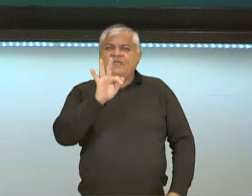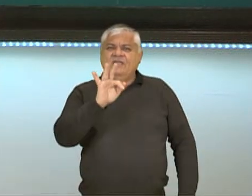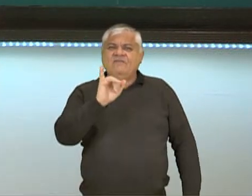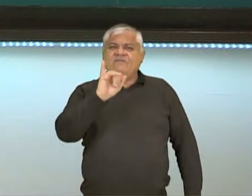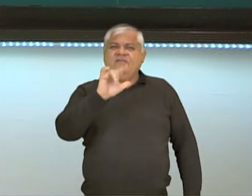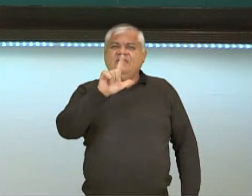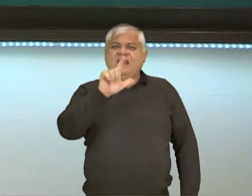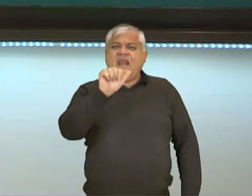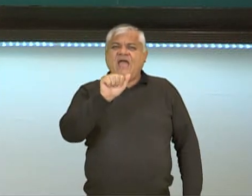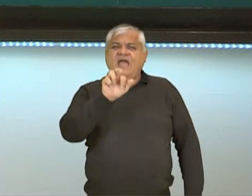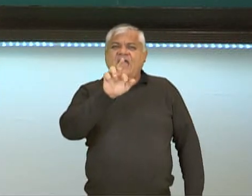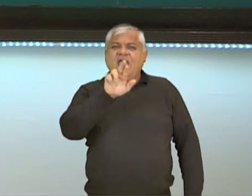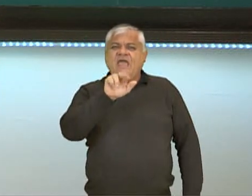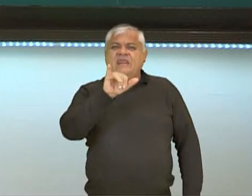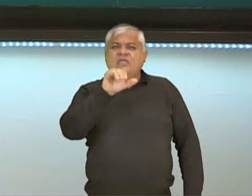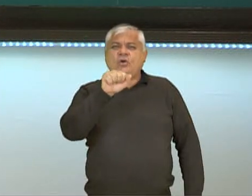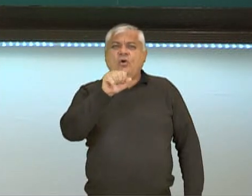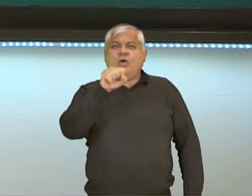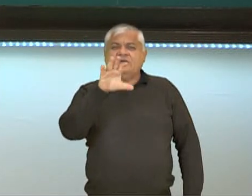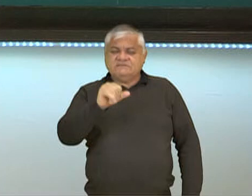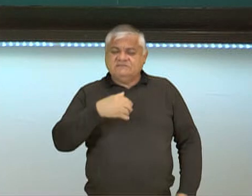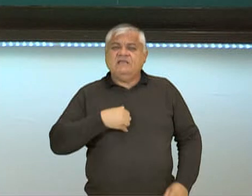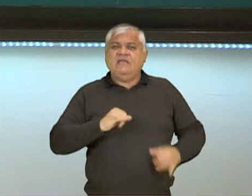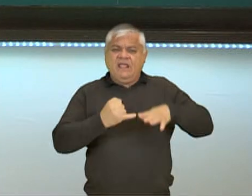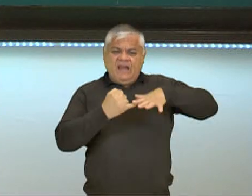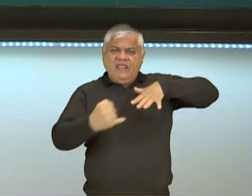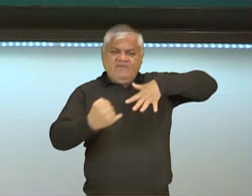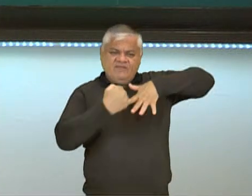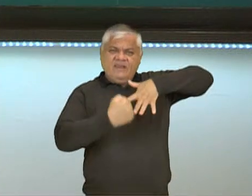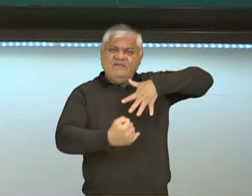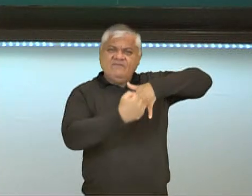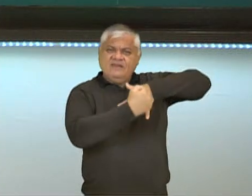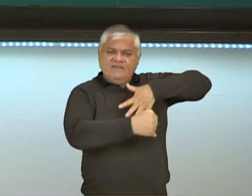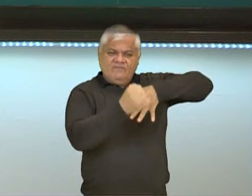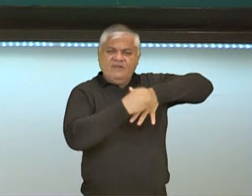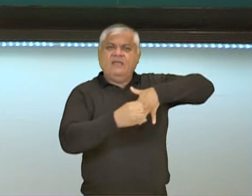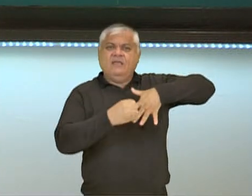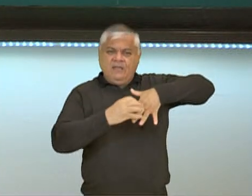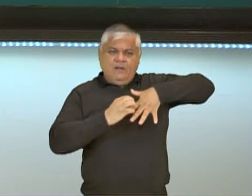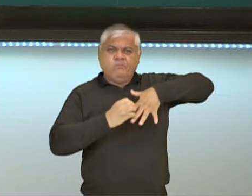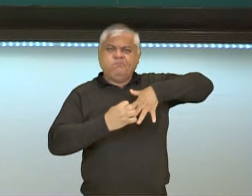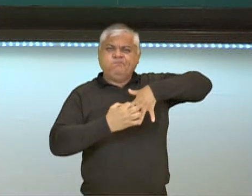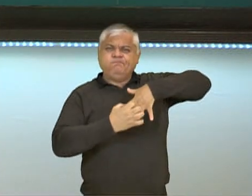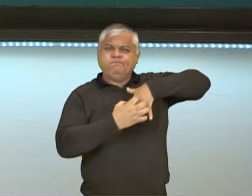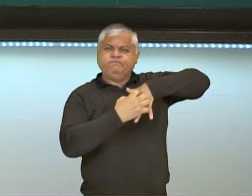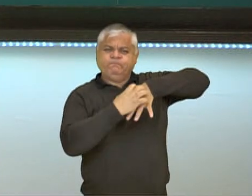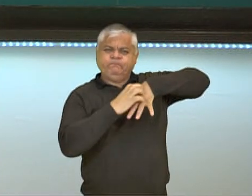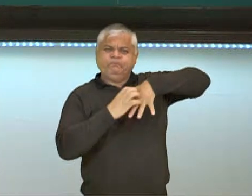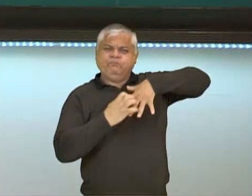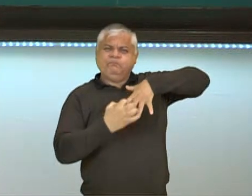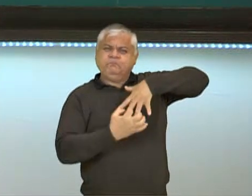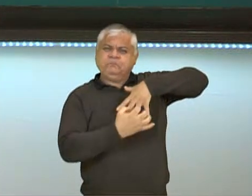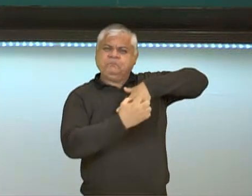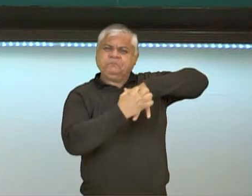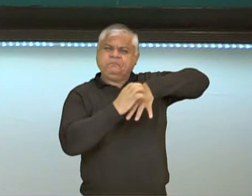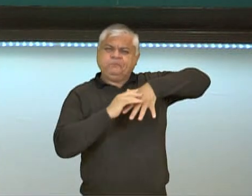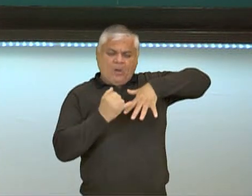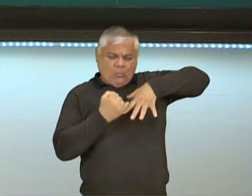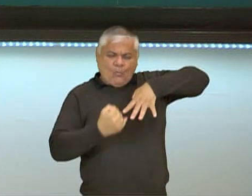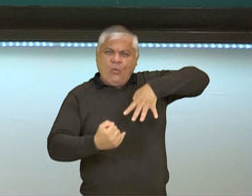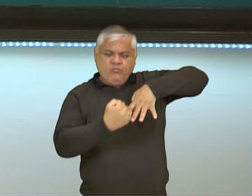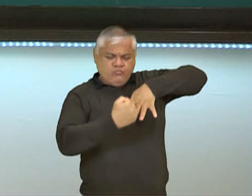Os agentes atacam o sistema linfático, acabam ali congestionando, né, todo o